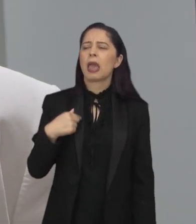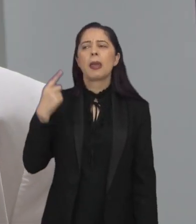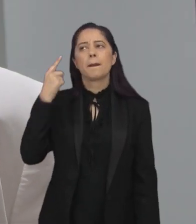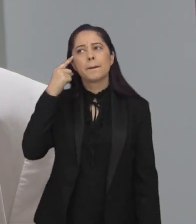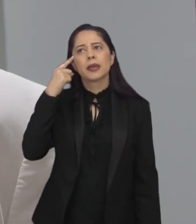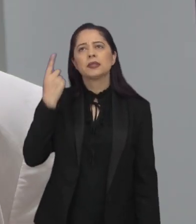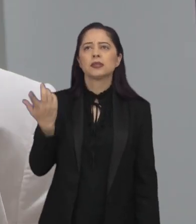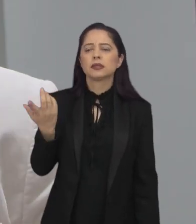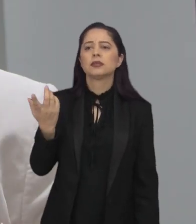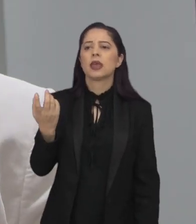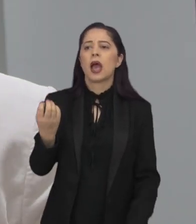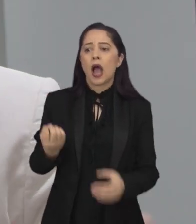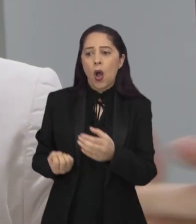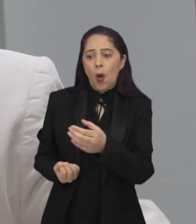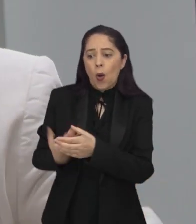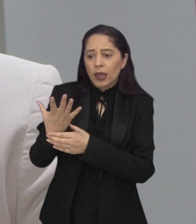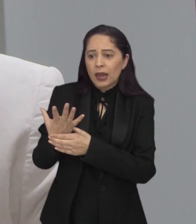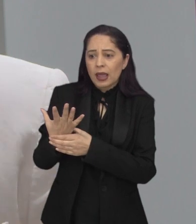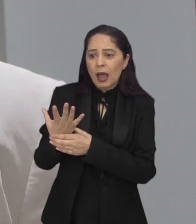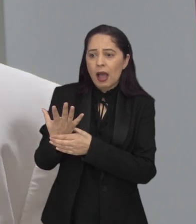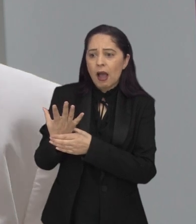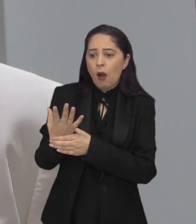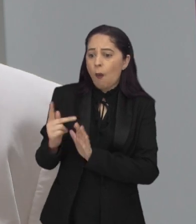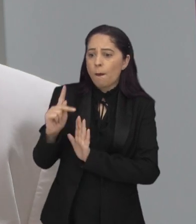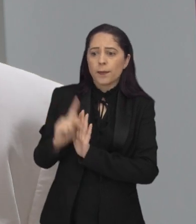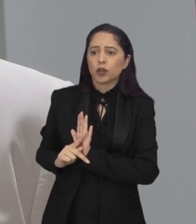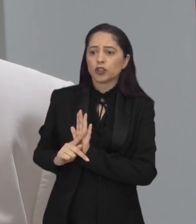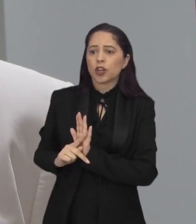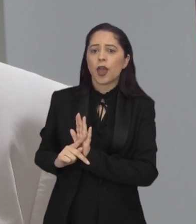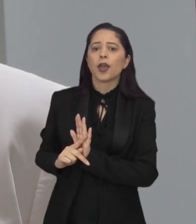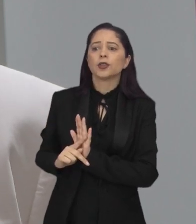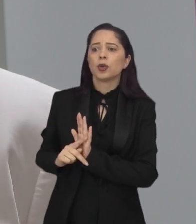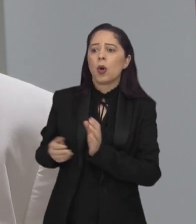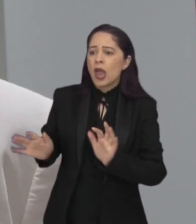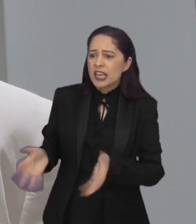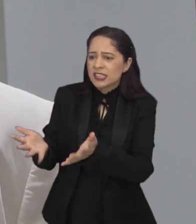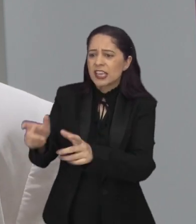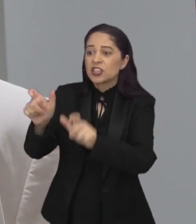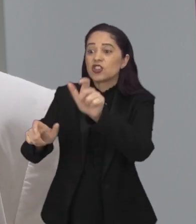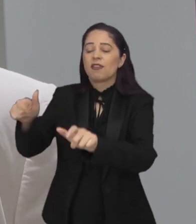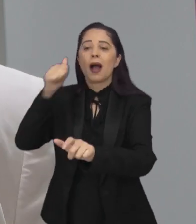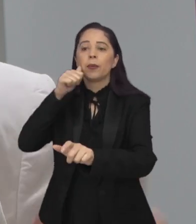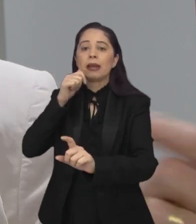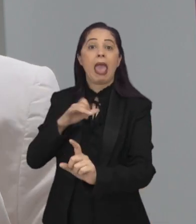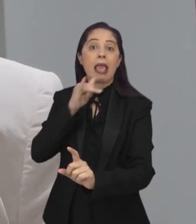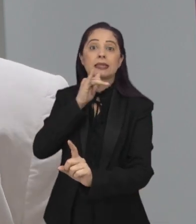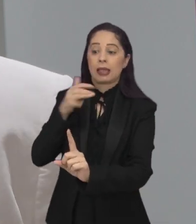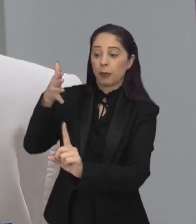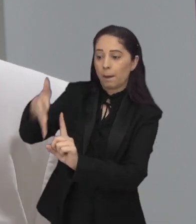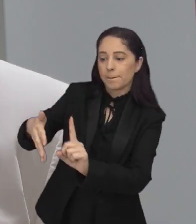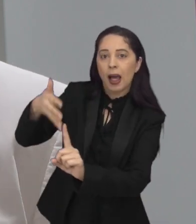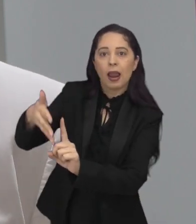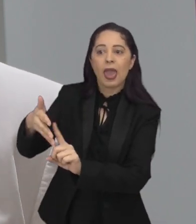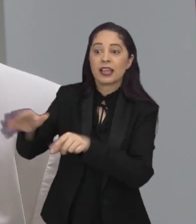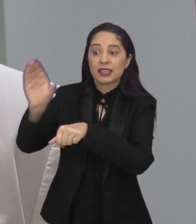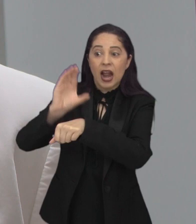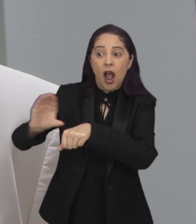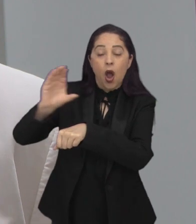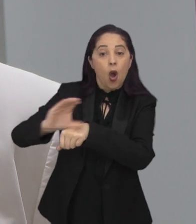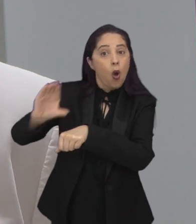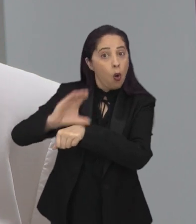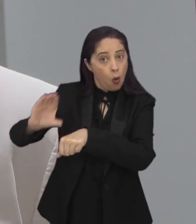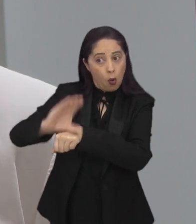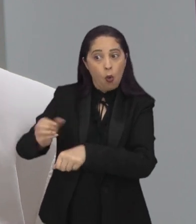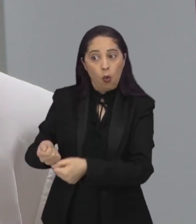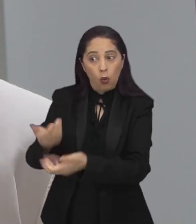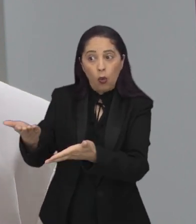um programa onde você incentiva diretamente a mulher empreendedora, dando palestras, né, fazendo com que elas tenham cursos profissionais, né,